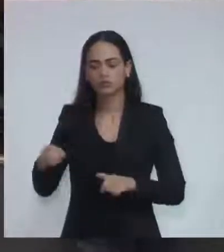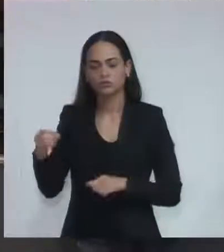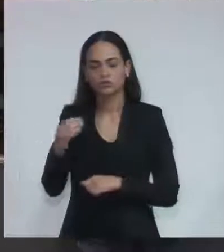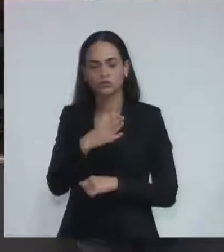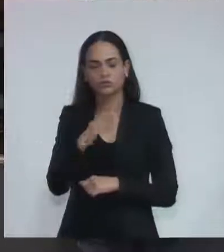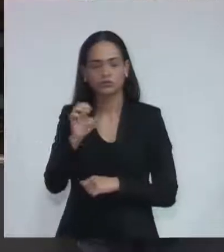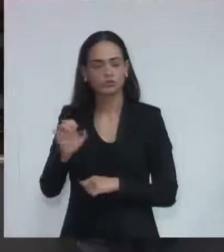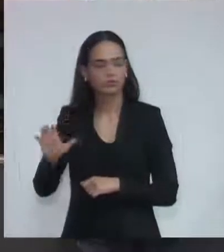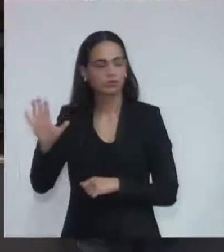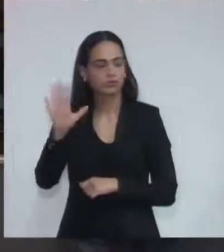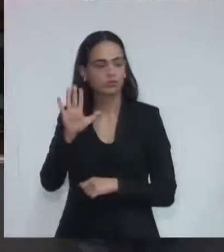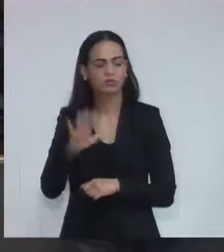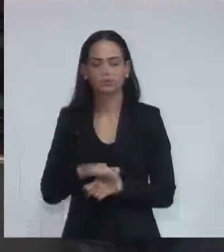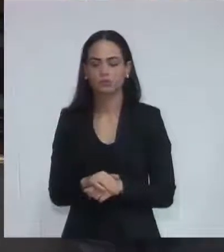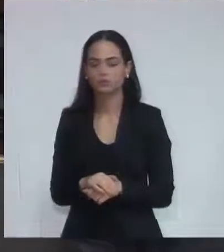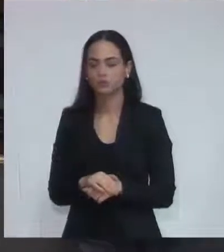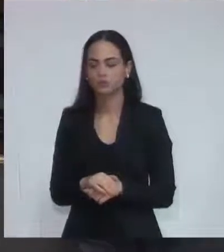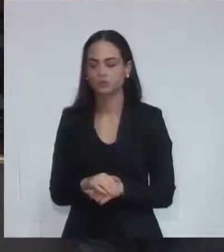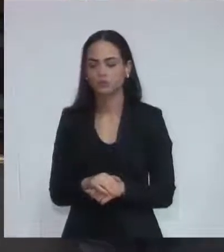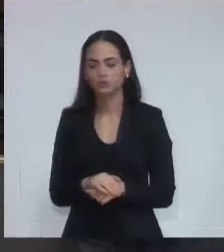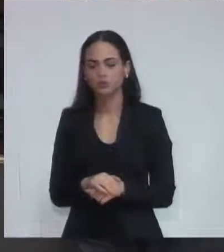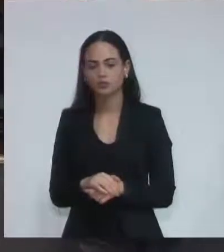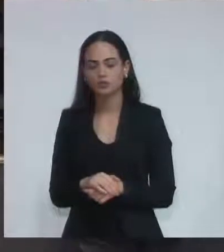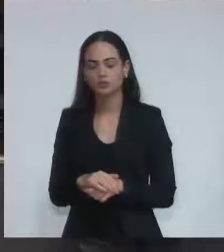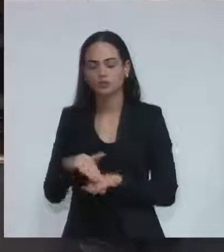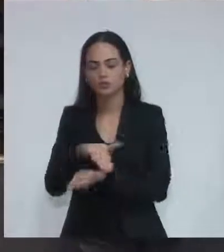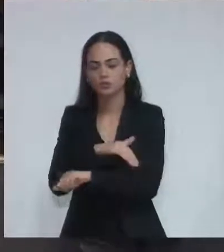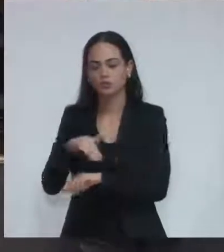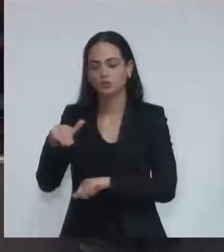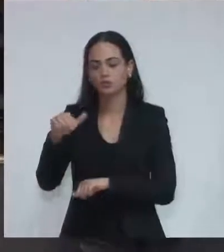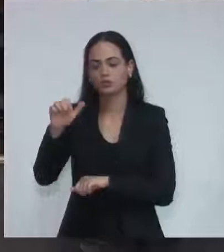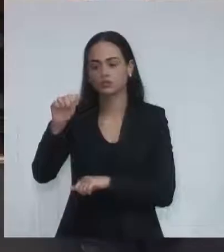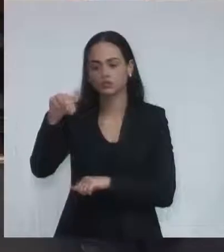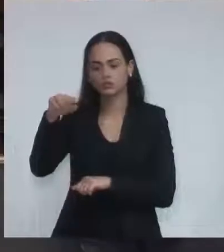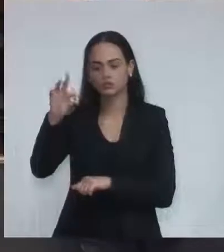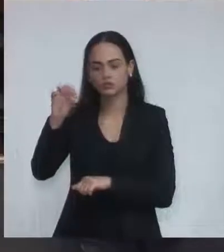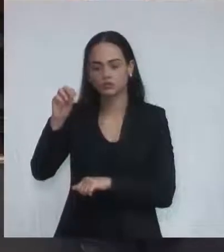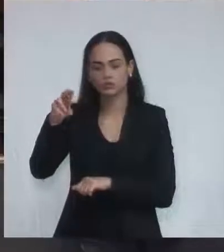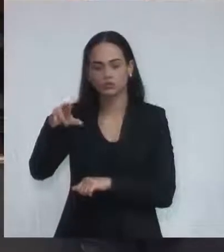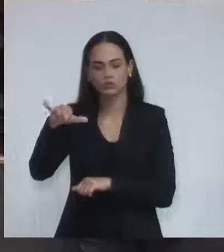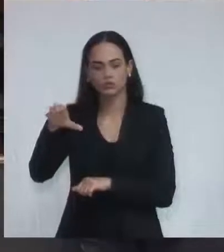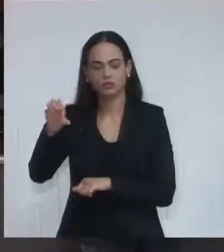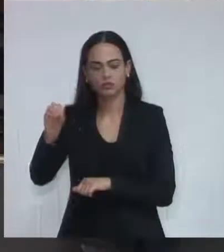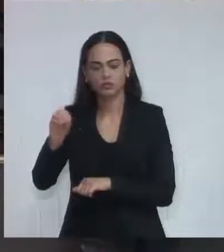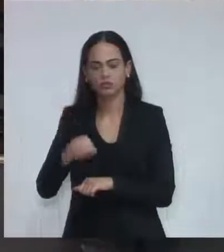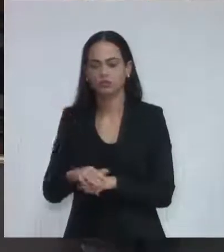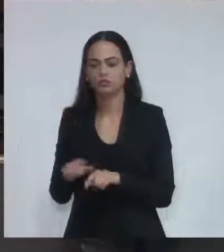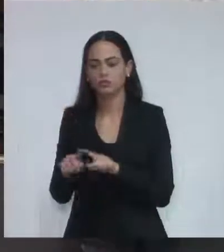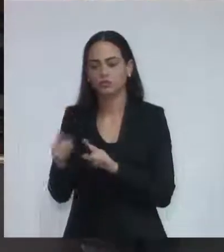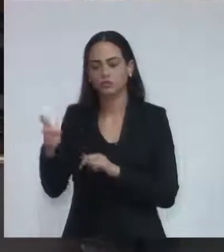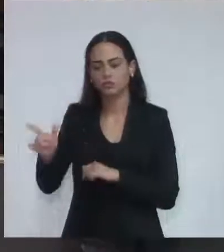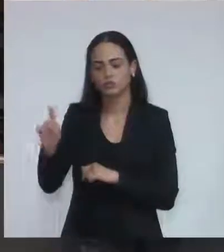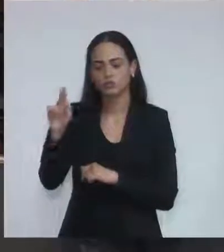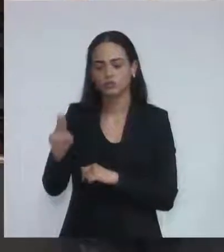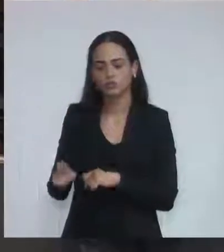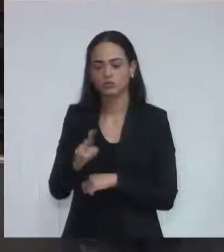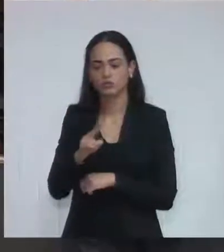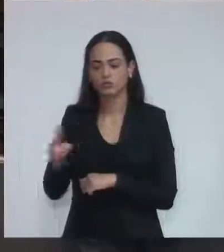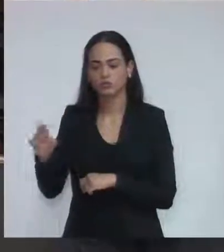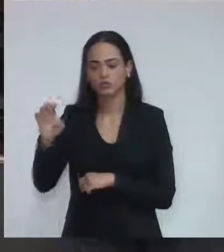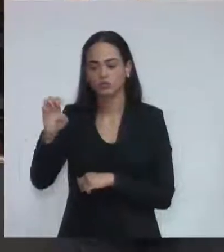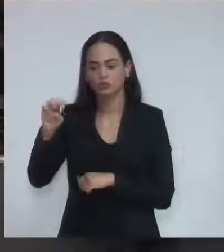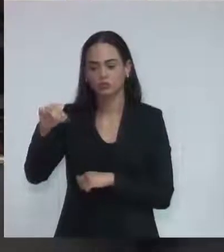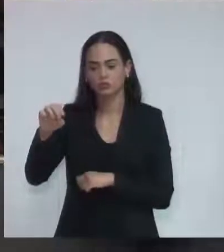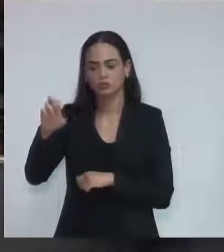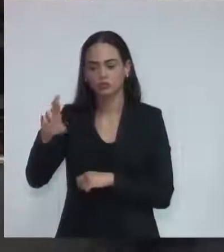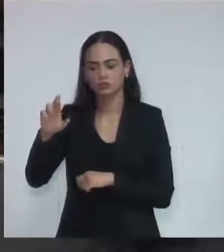Campinas, Padre Carlos Lemos, endereço Rua Antônio Vendramini, número 31, Nova Vinhedo, Padre Emerson de Almeida Amaral, endereço Rua